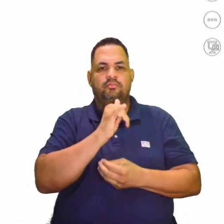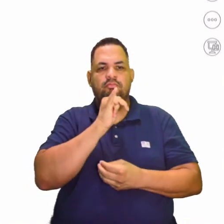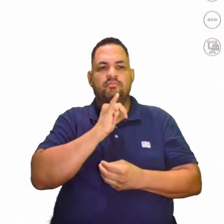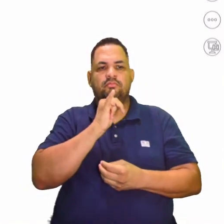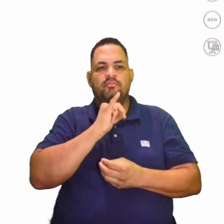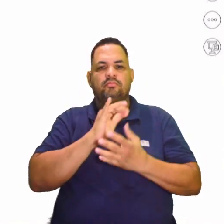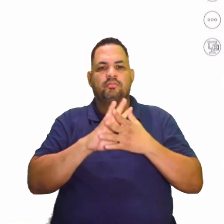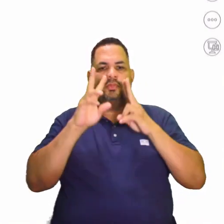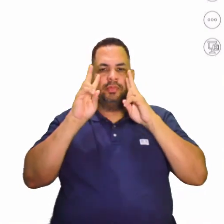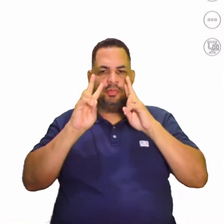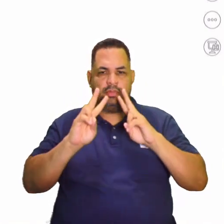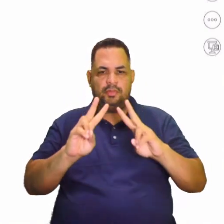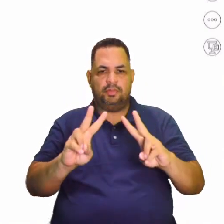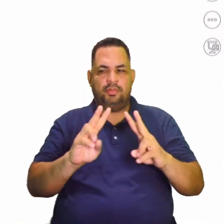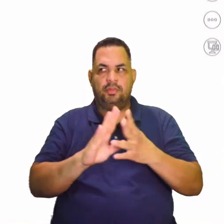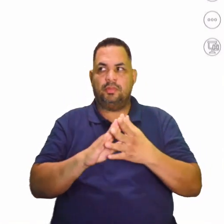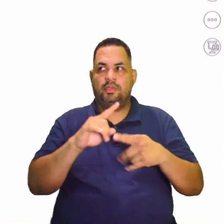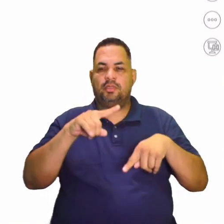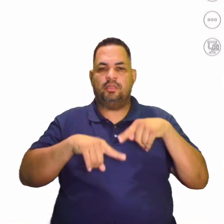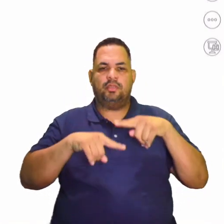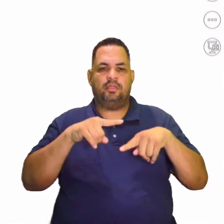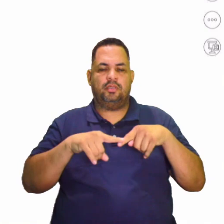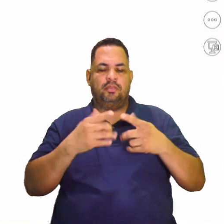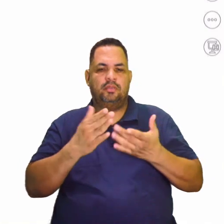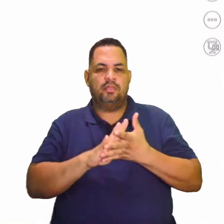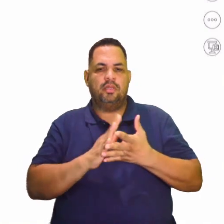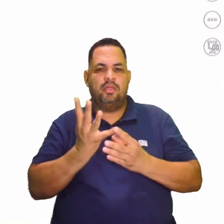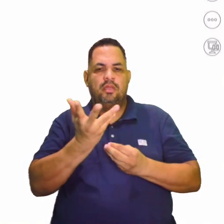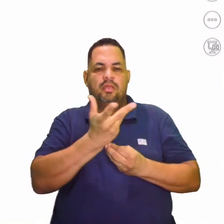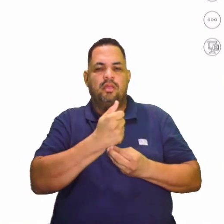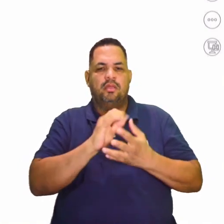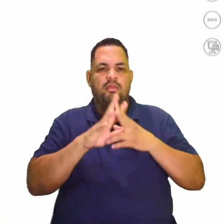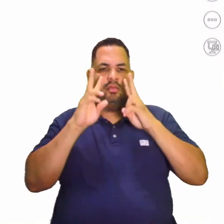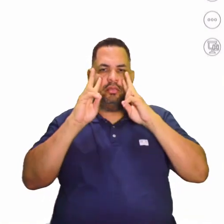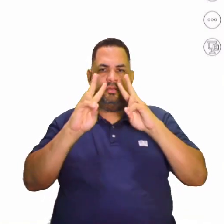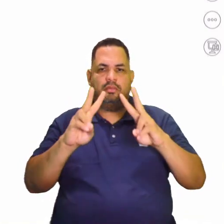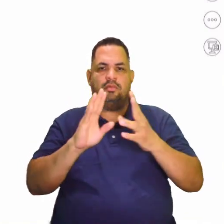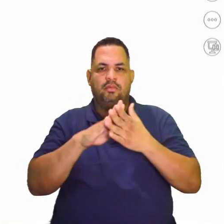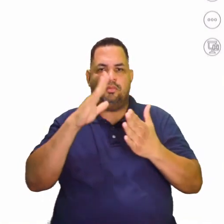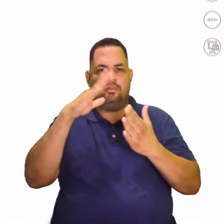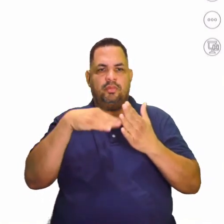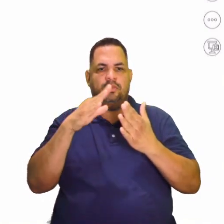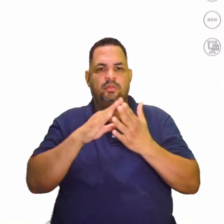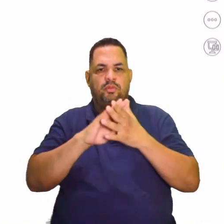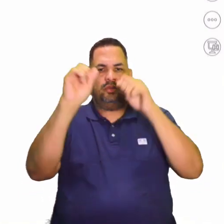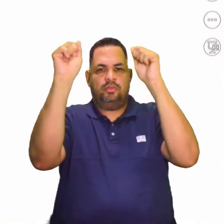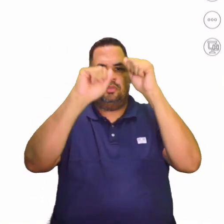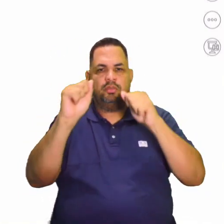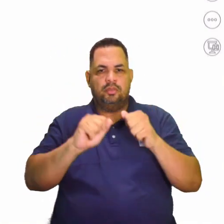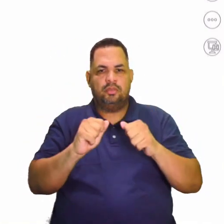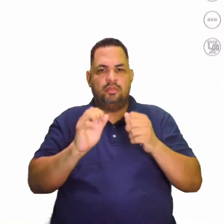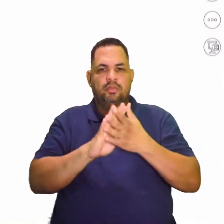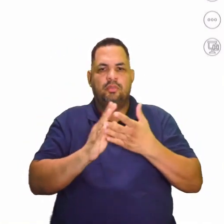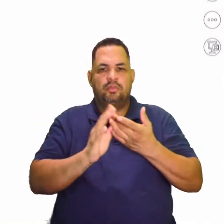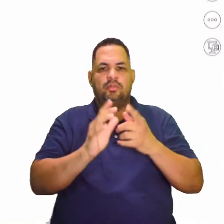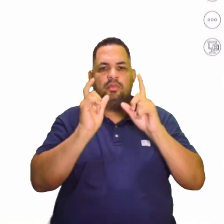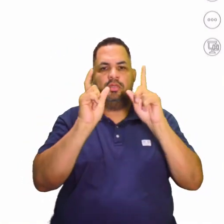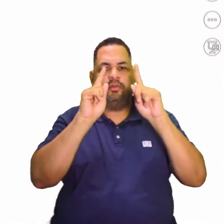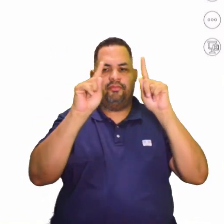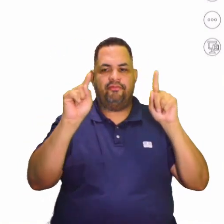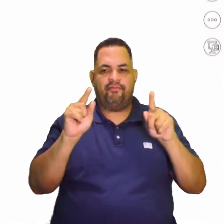exemplo, artes visuais. Os elementos das artes visuais, pintura, escultura e gravura. Falamos um pouquinho de cada